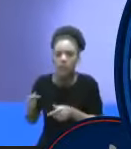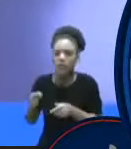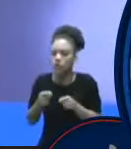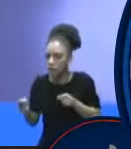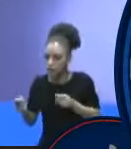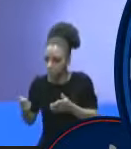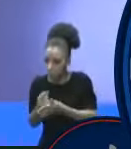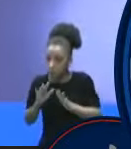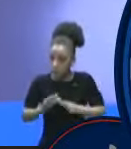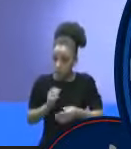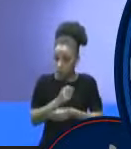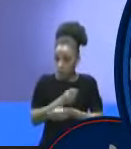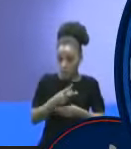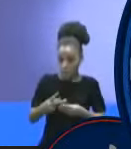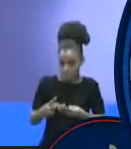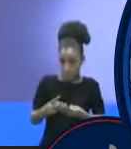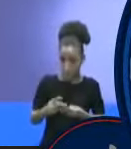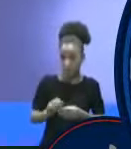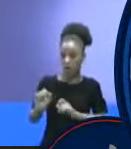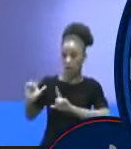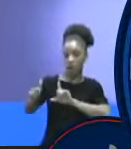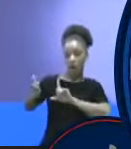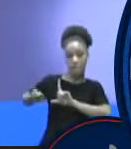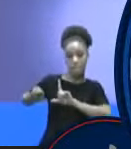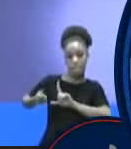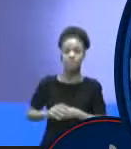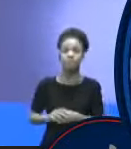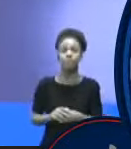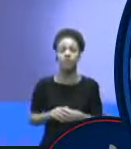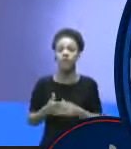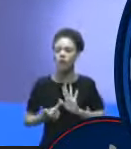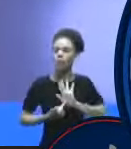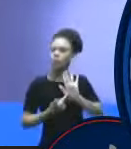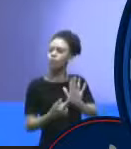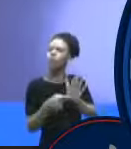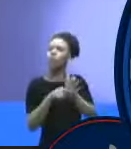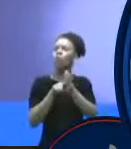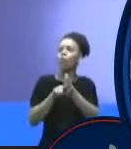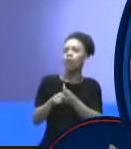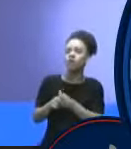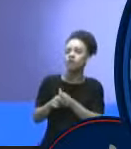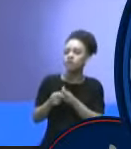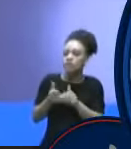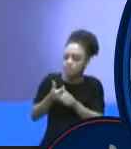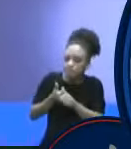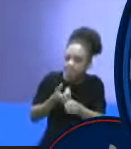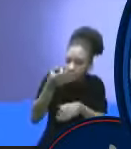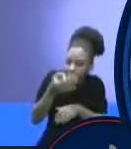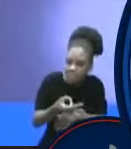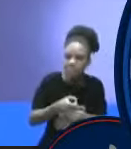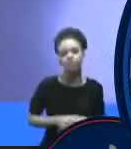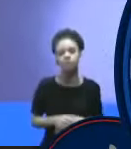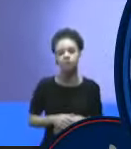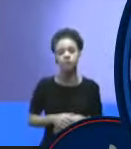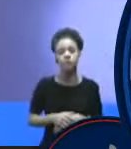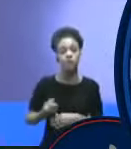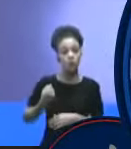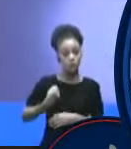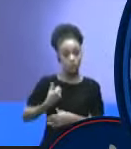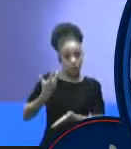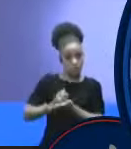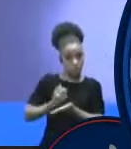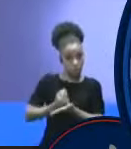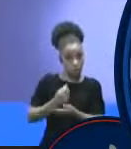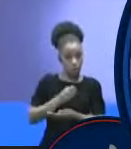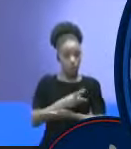Play tem pouco mais de um mês de lançamento e os números estão mostrando que a gente está na direção certa. O número de downloads do